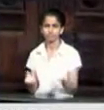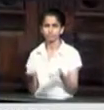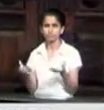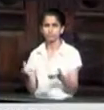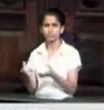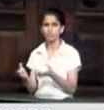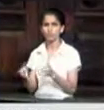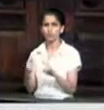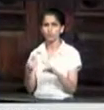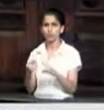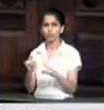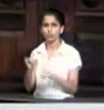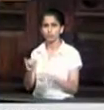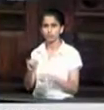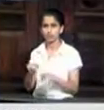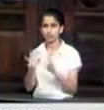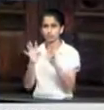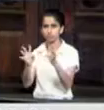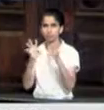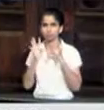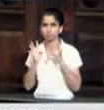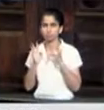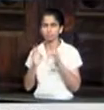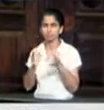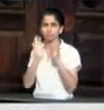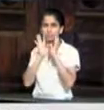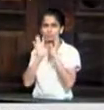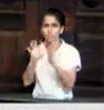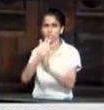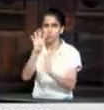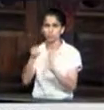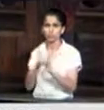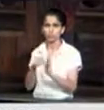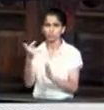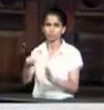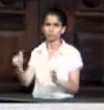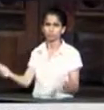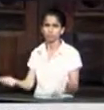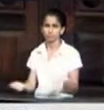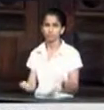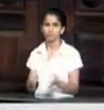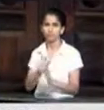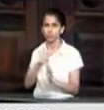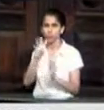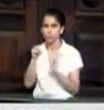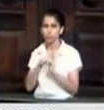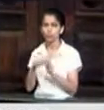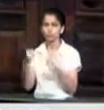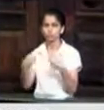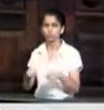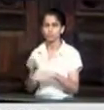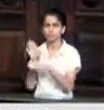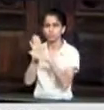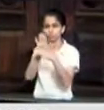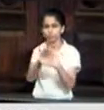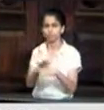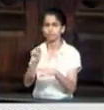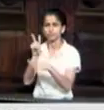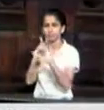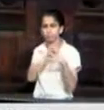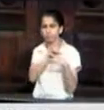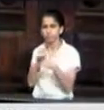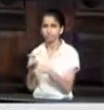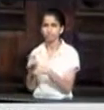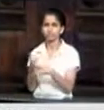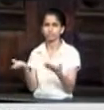aonde nós não ouvimos a todos? Se todos devem ser protegidos, todos devem ser defendidos.